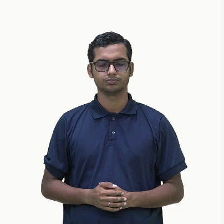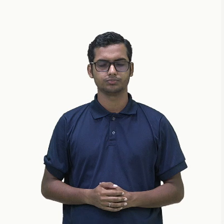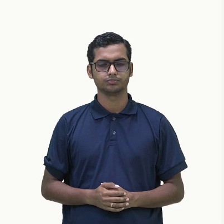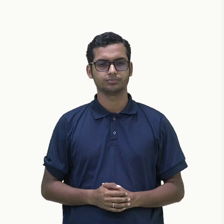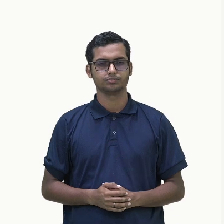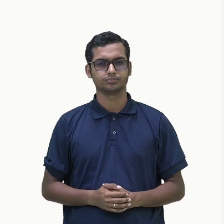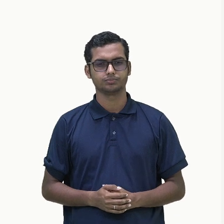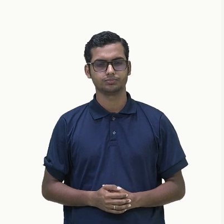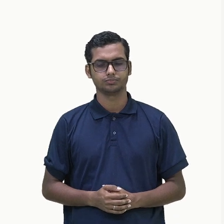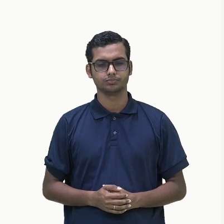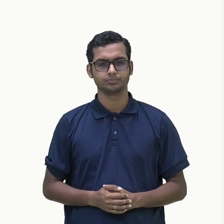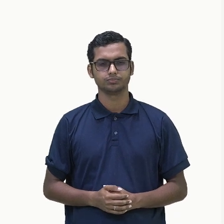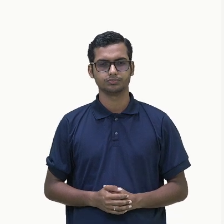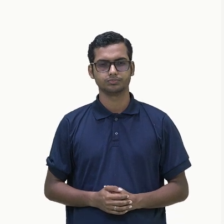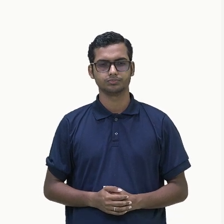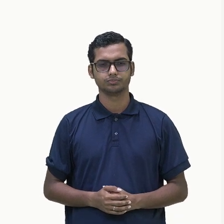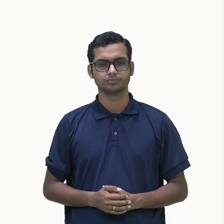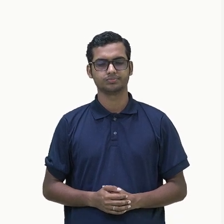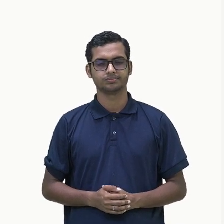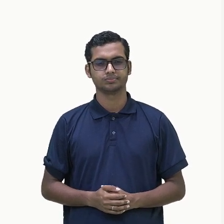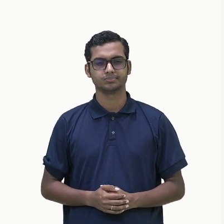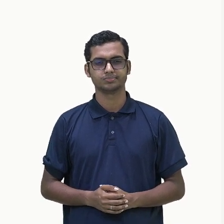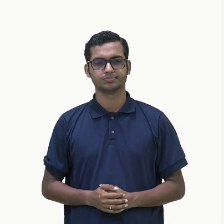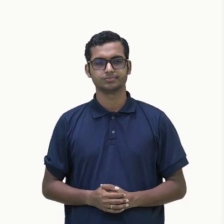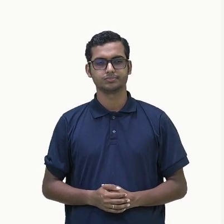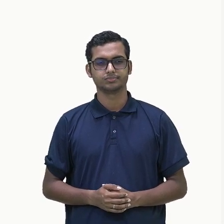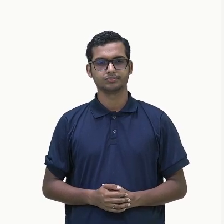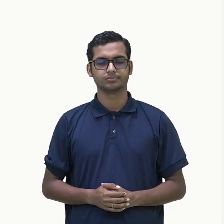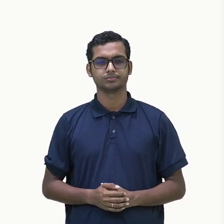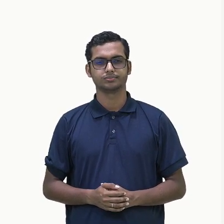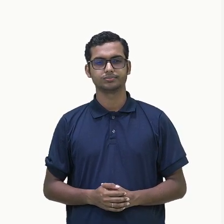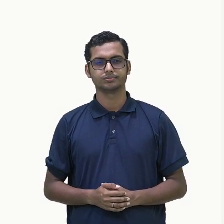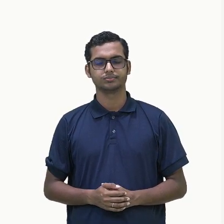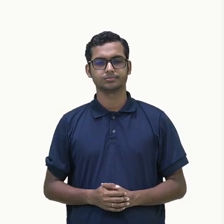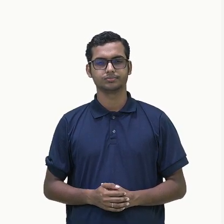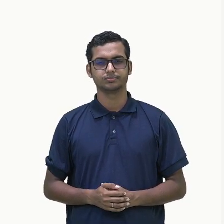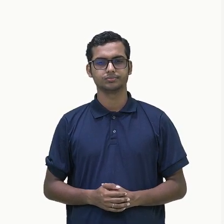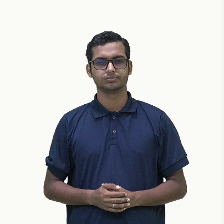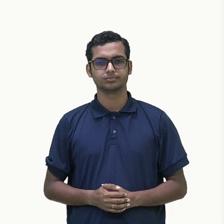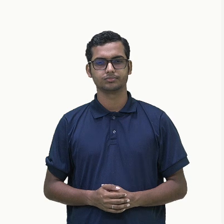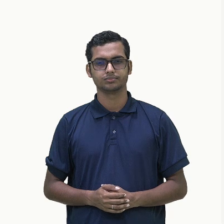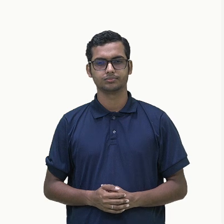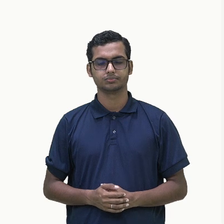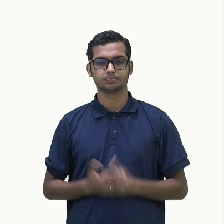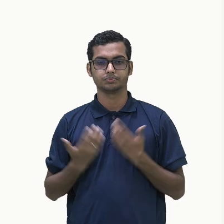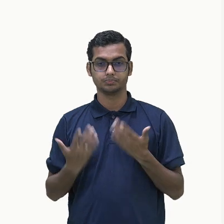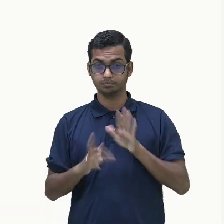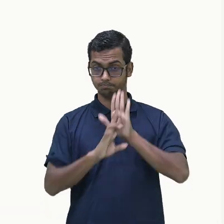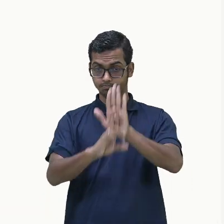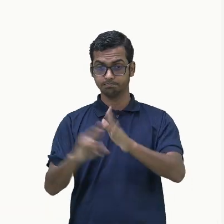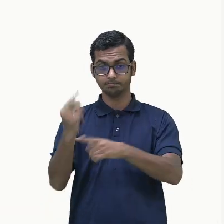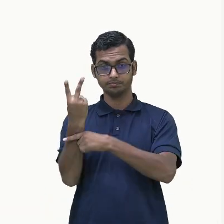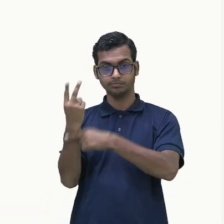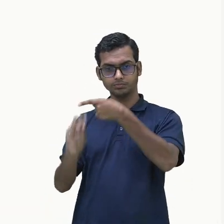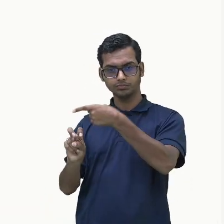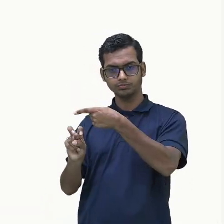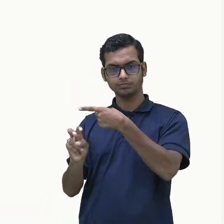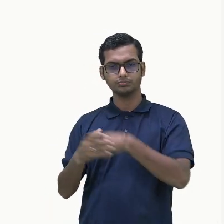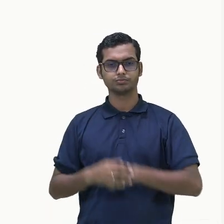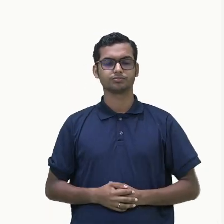ela corresponde, segundo o enunciado, a 2 quintos.